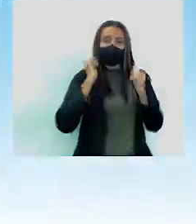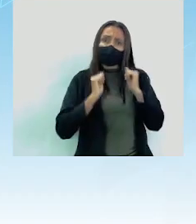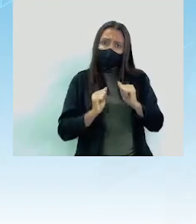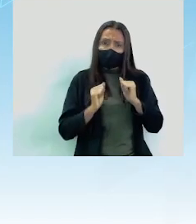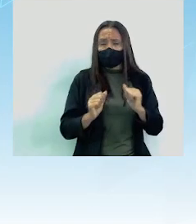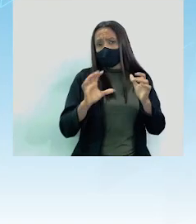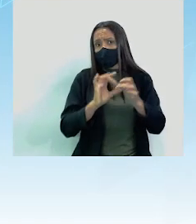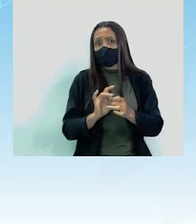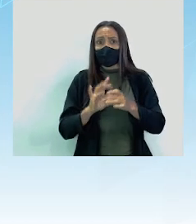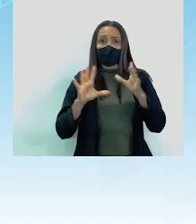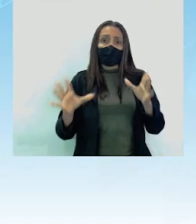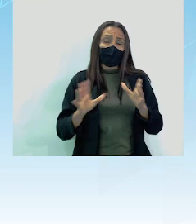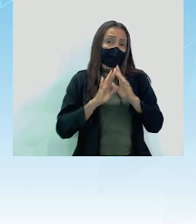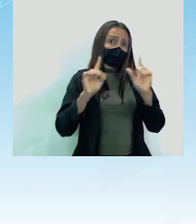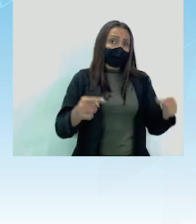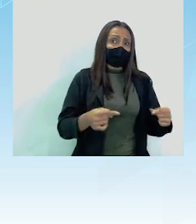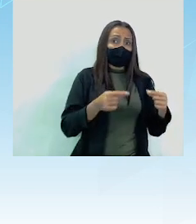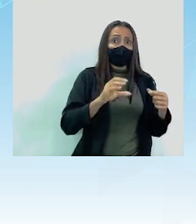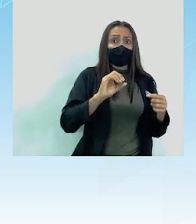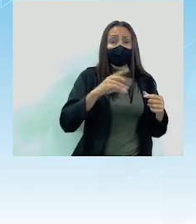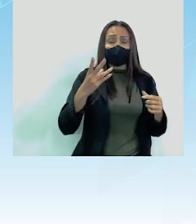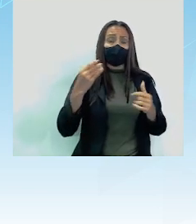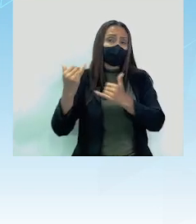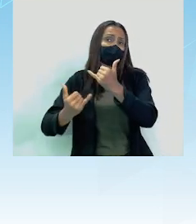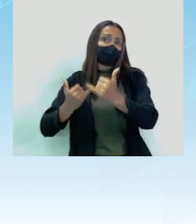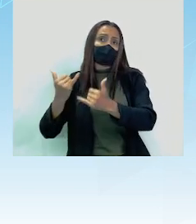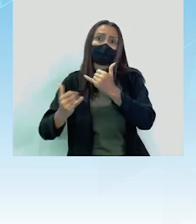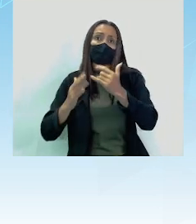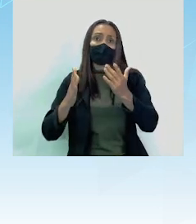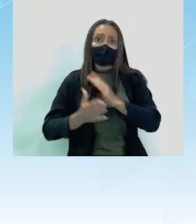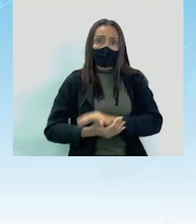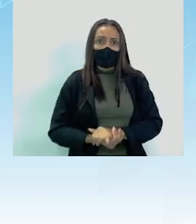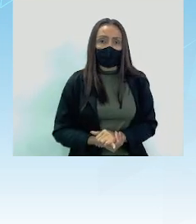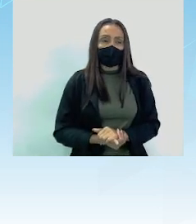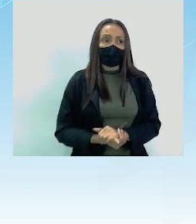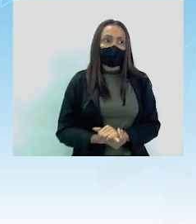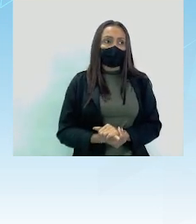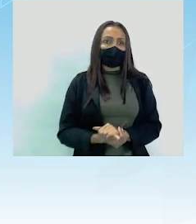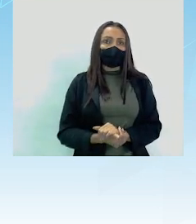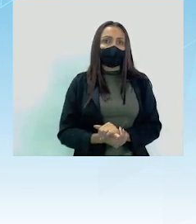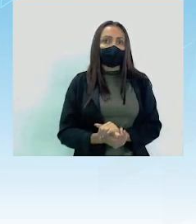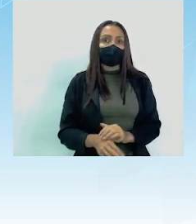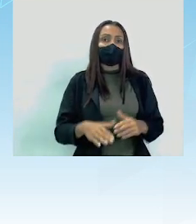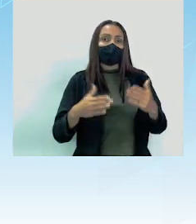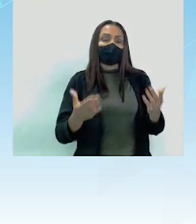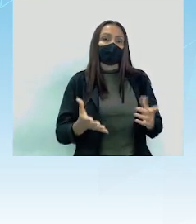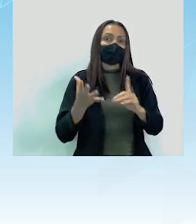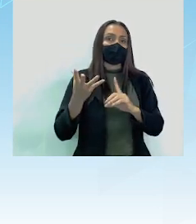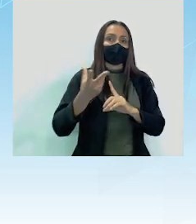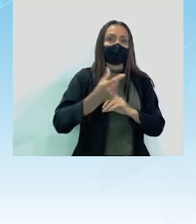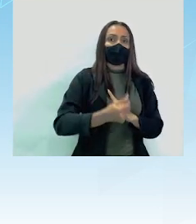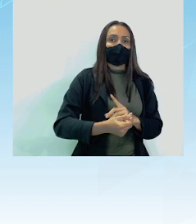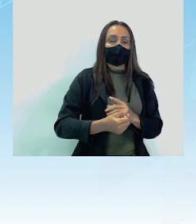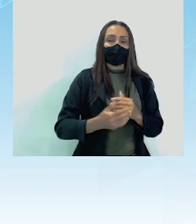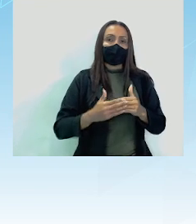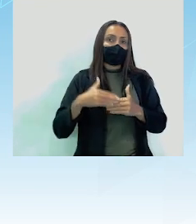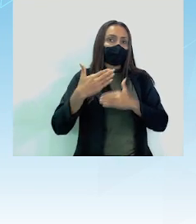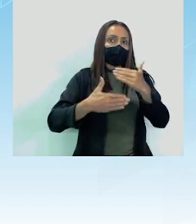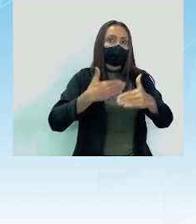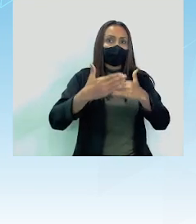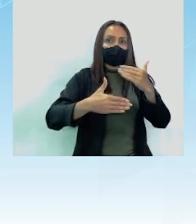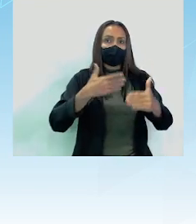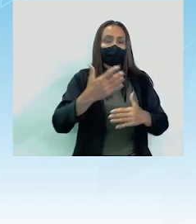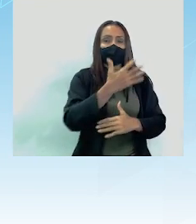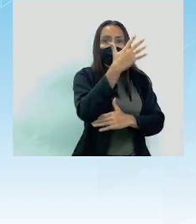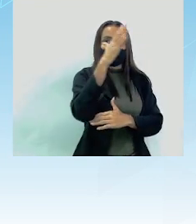forma competitiva ou simplesmente por prazer e por lazer. Atualmente o trek é definido como a arte de percorrer áreas selvagens a pé